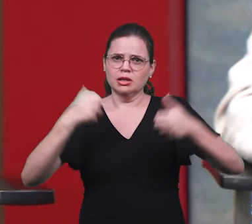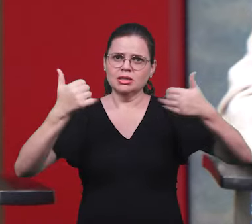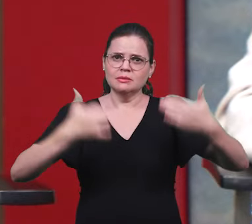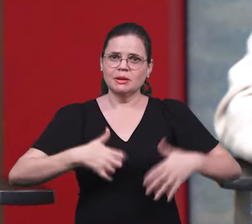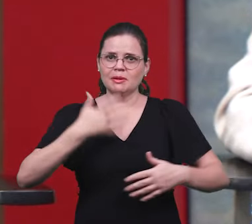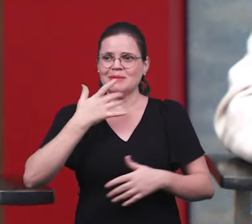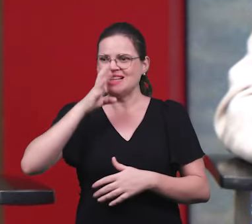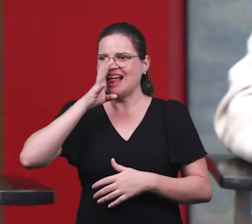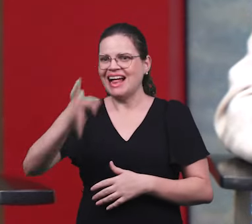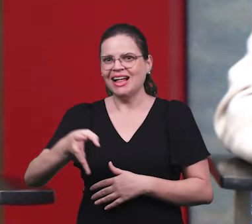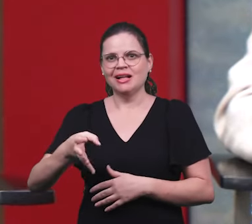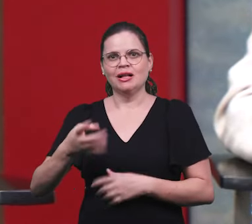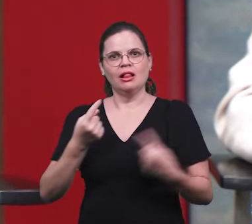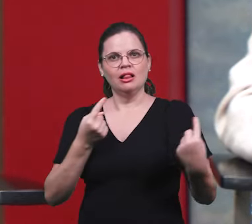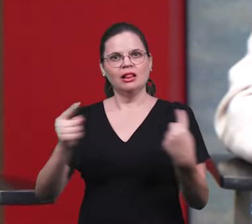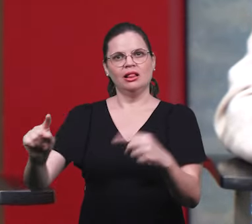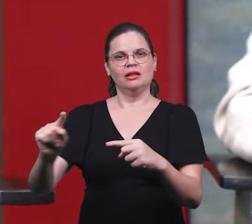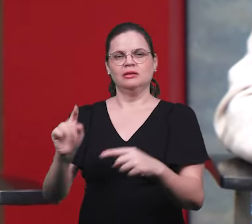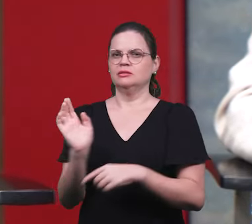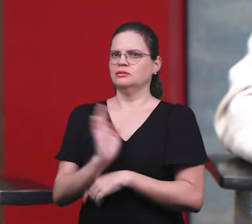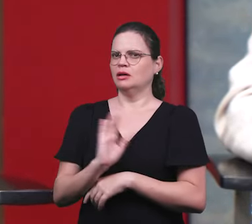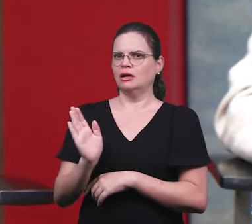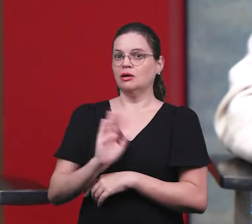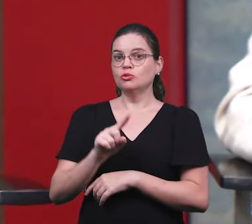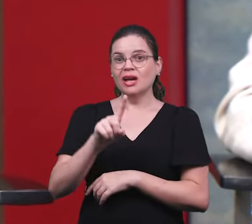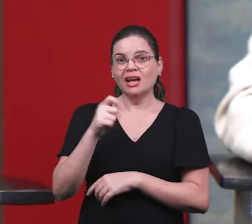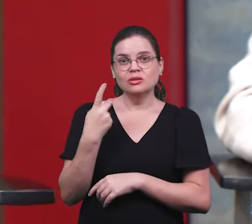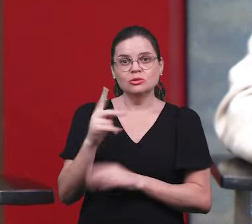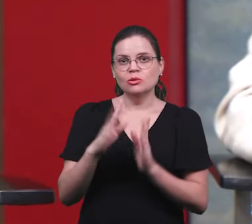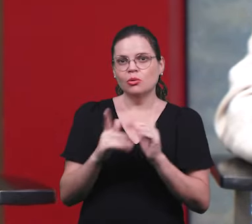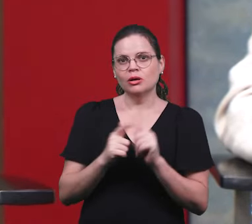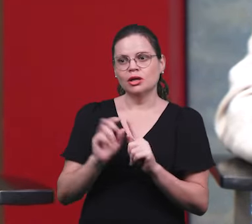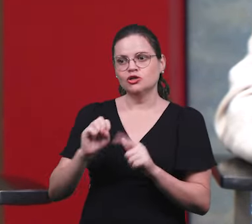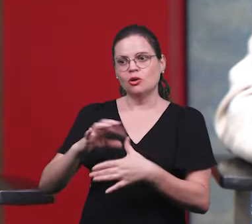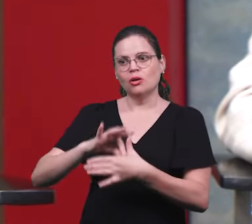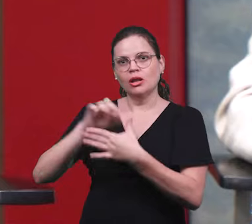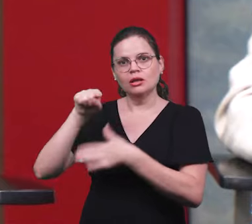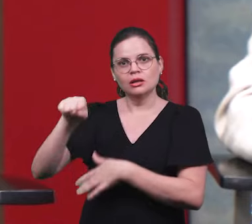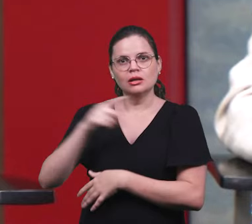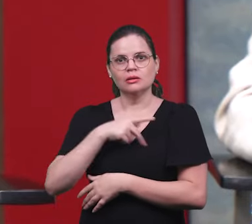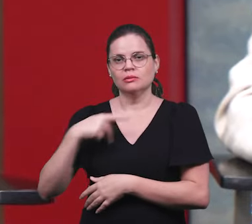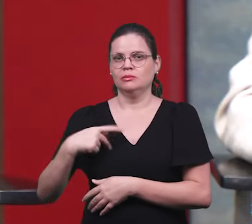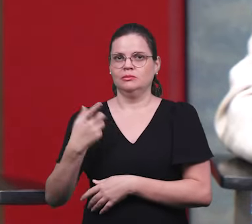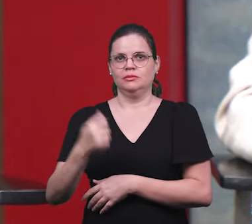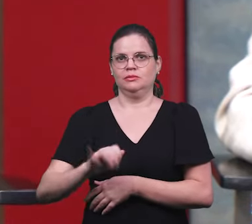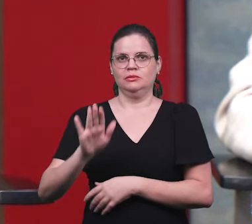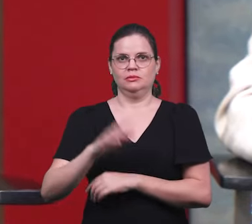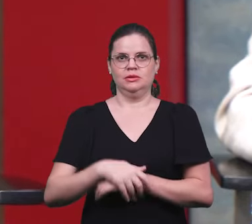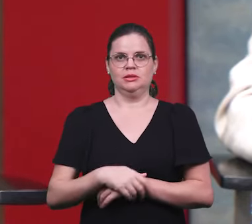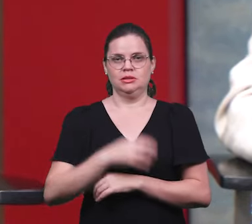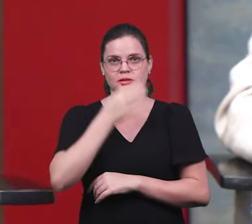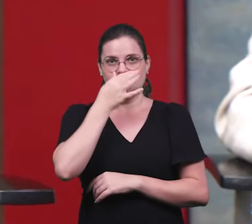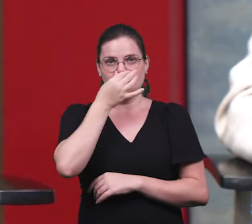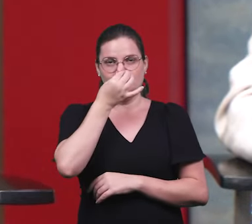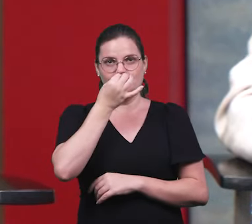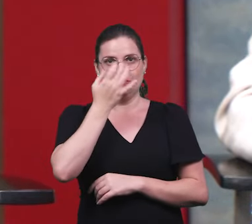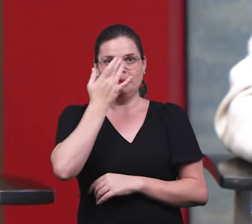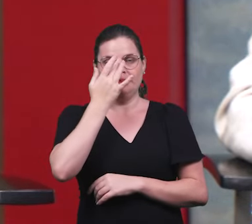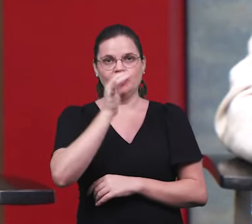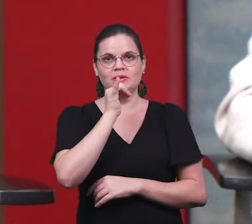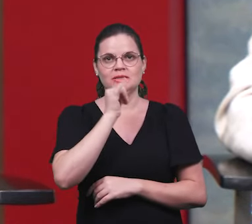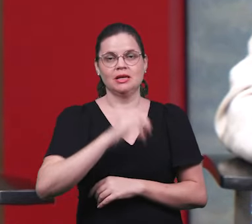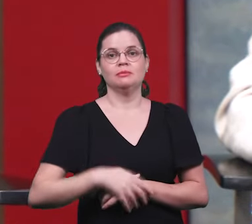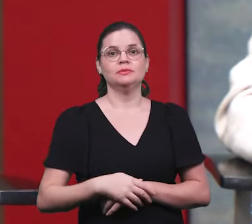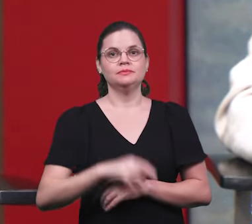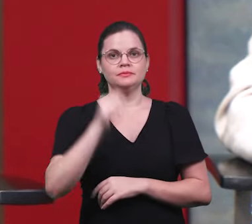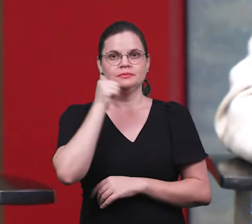pessoas, atacar a religião, a denominação ou o líder daquela religião. Por exemplo, né, vou te citar aqui um exemplo. Uma irmã